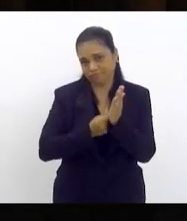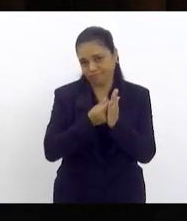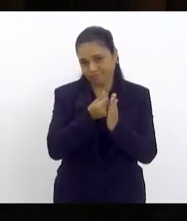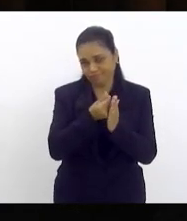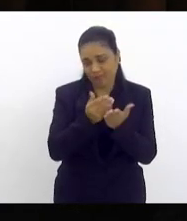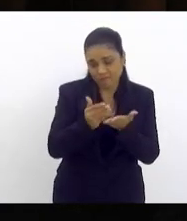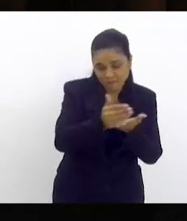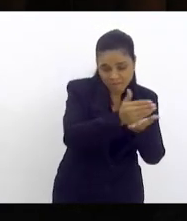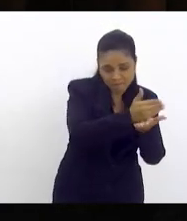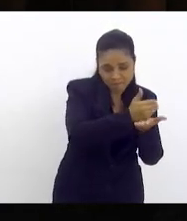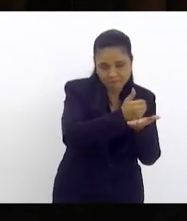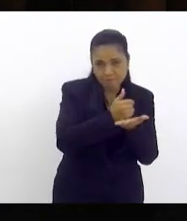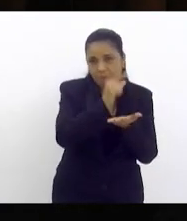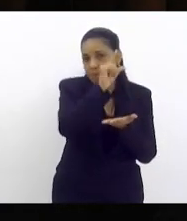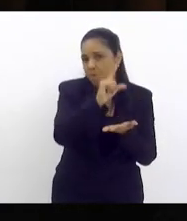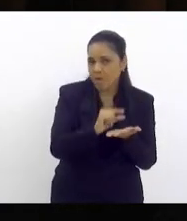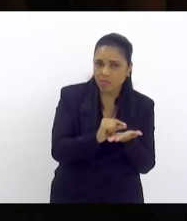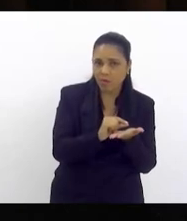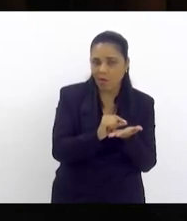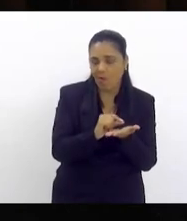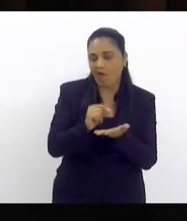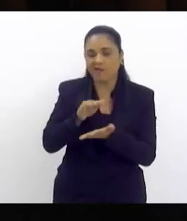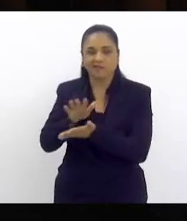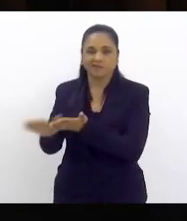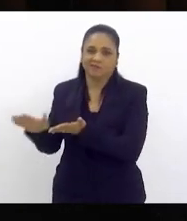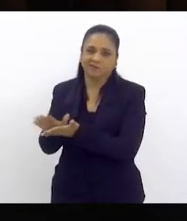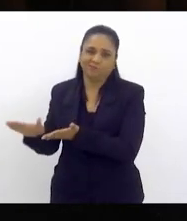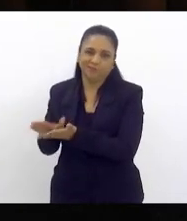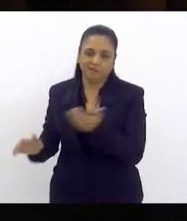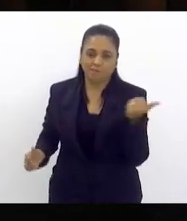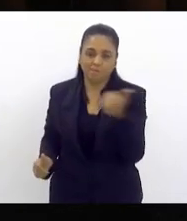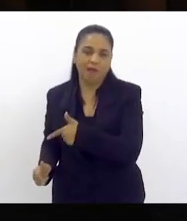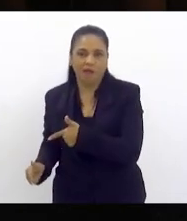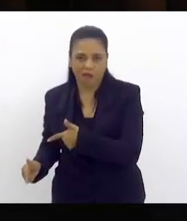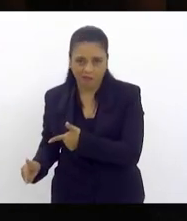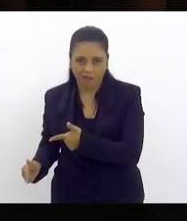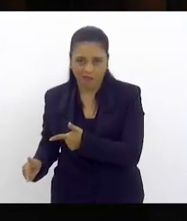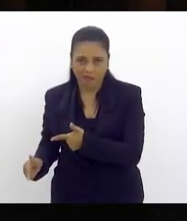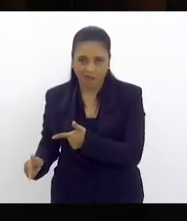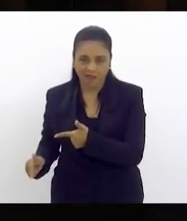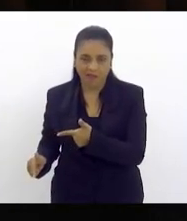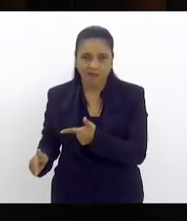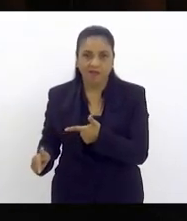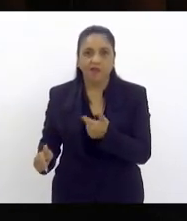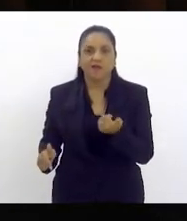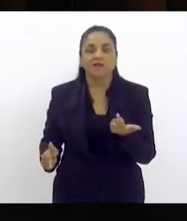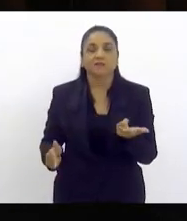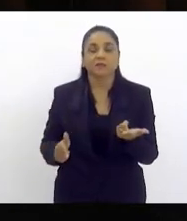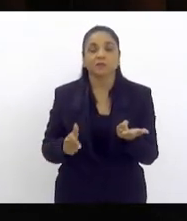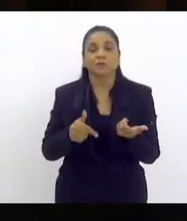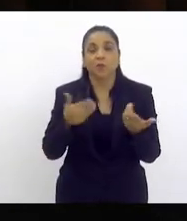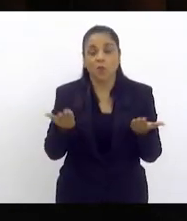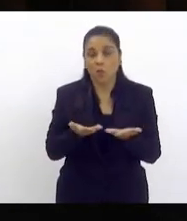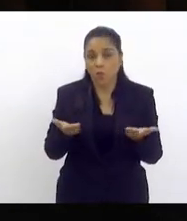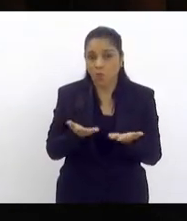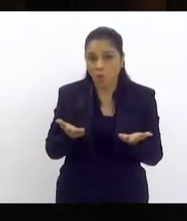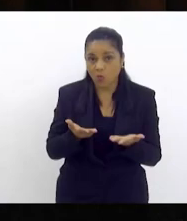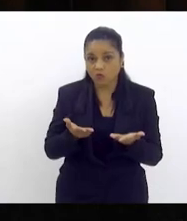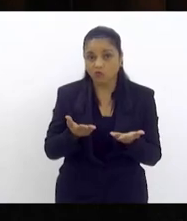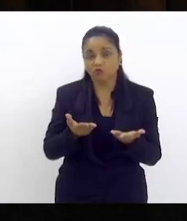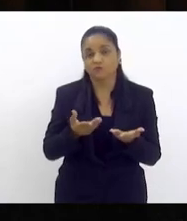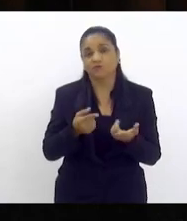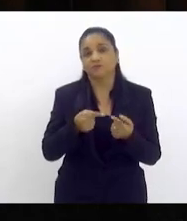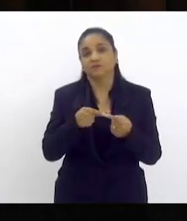arrecadação menor que as despesas. Hoje, estamos com um orçamento contingenciado, ou seja,